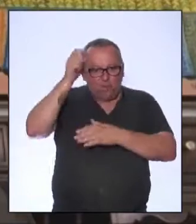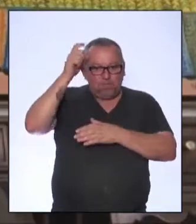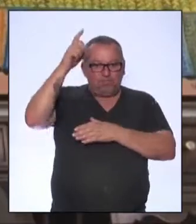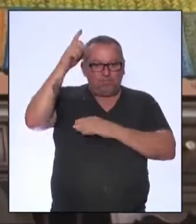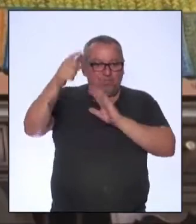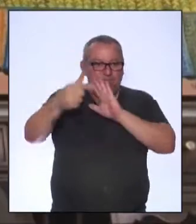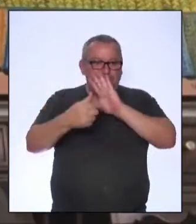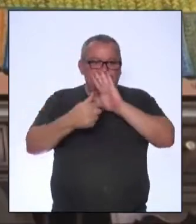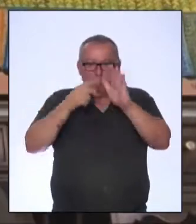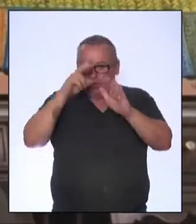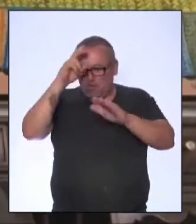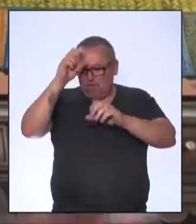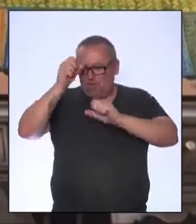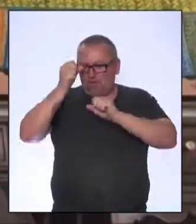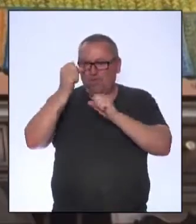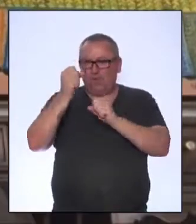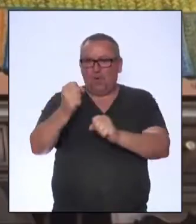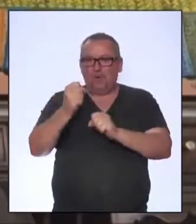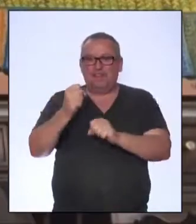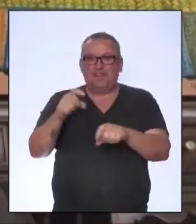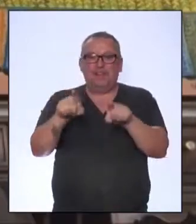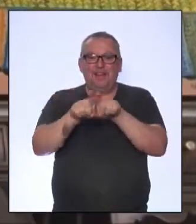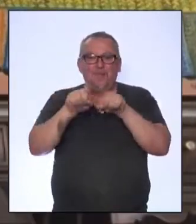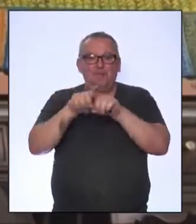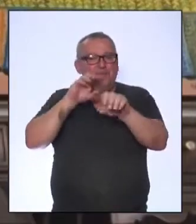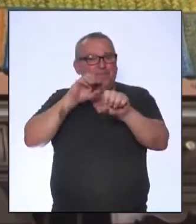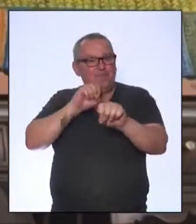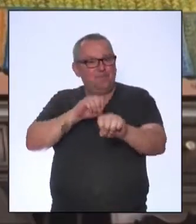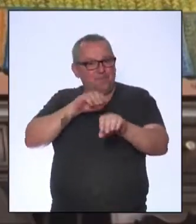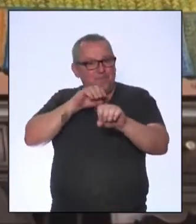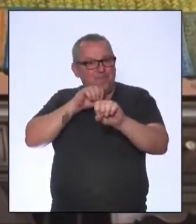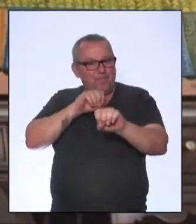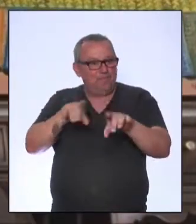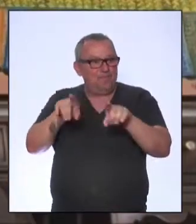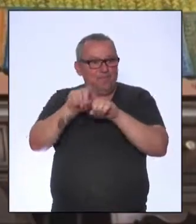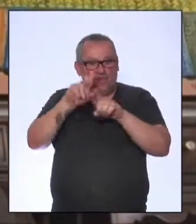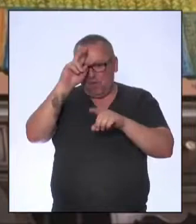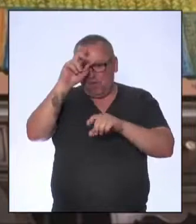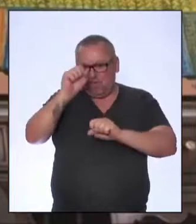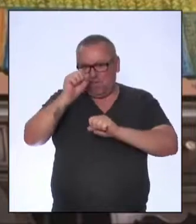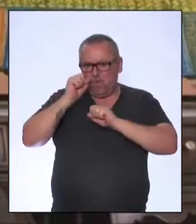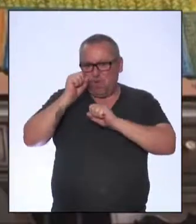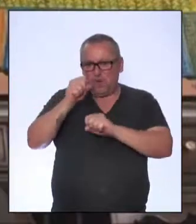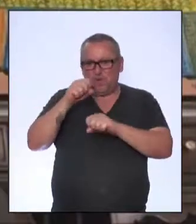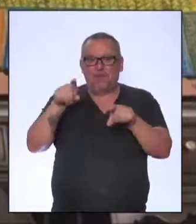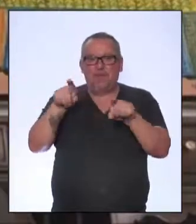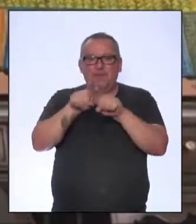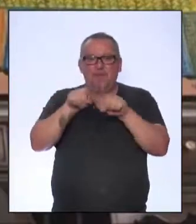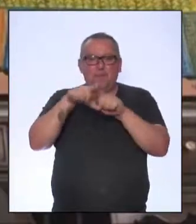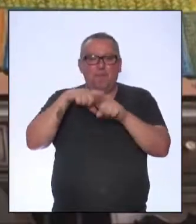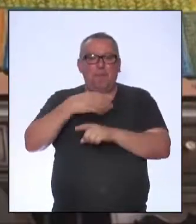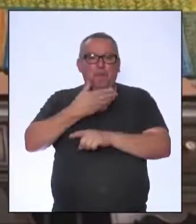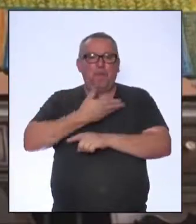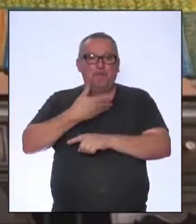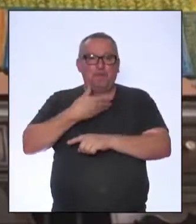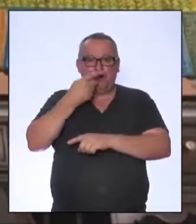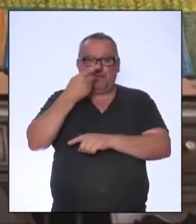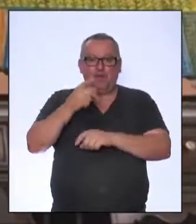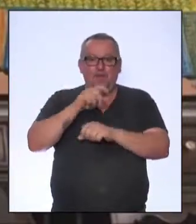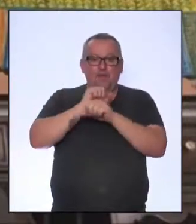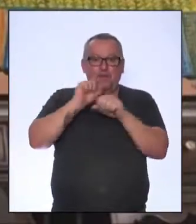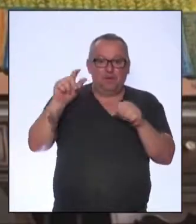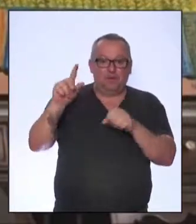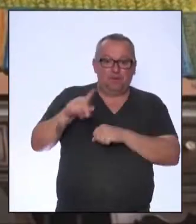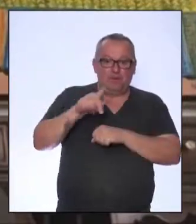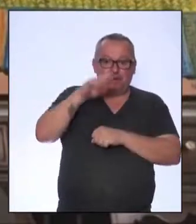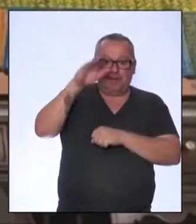apresentou com força total. A educação se apresentou com força total. Eu tenho um amigo que fala, de manhã eu sou professora,